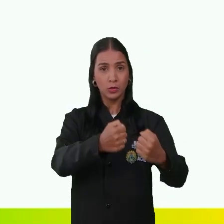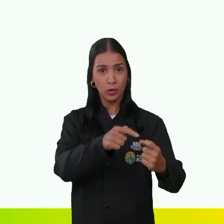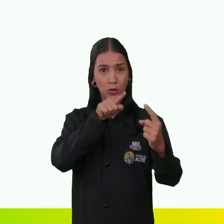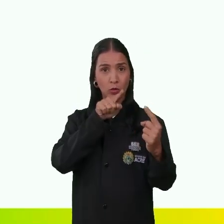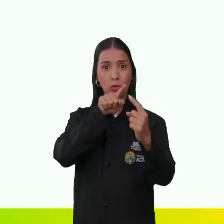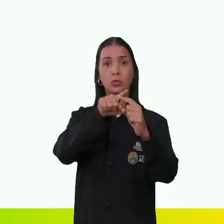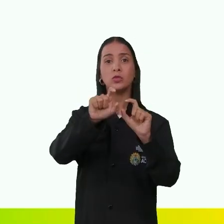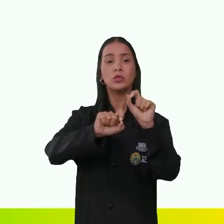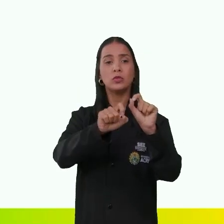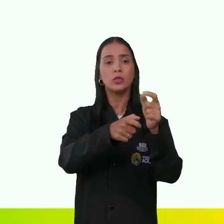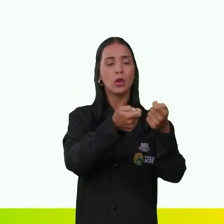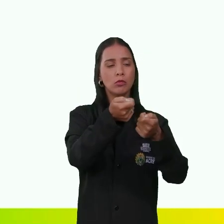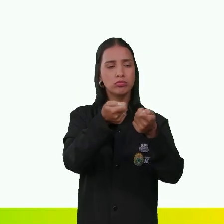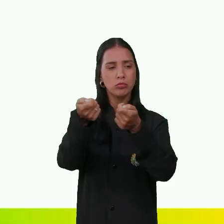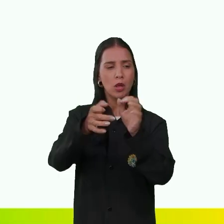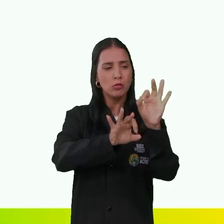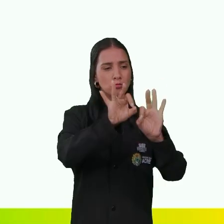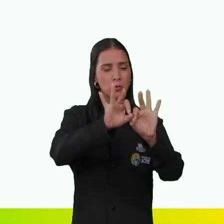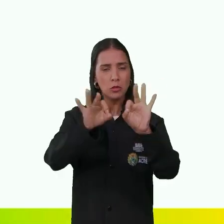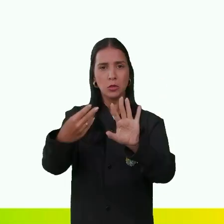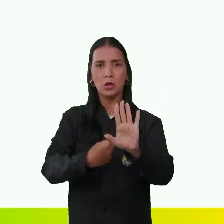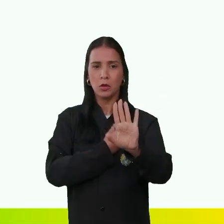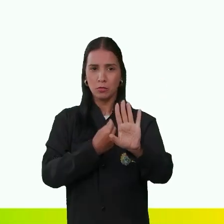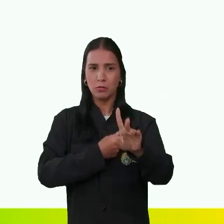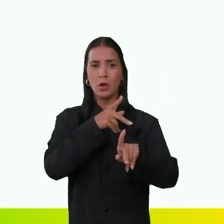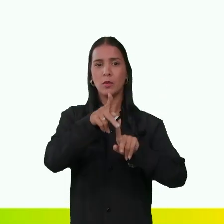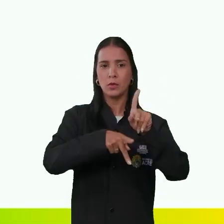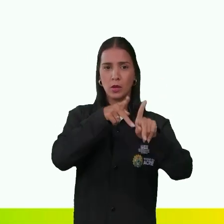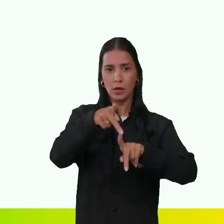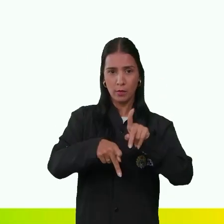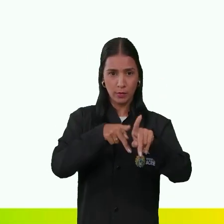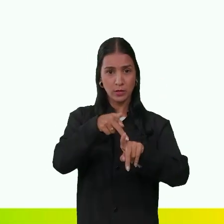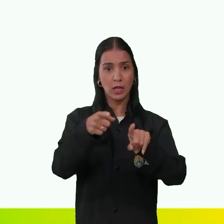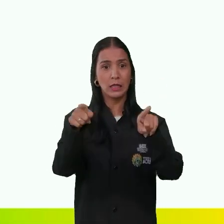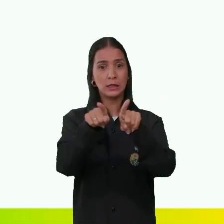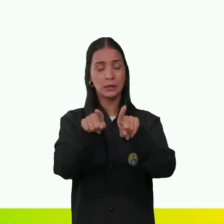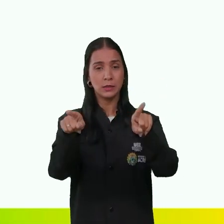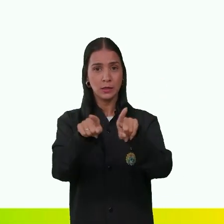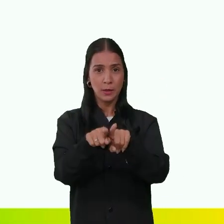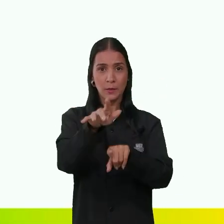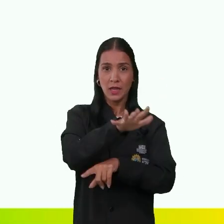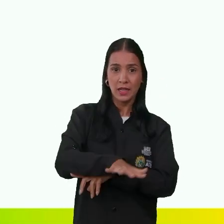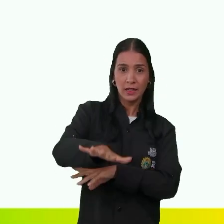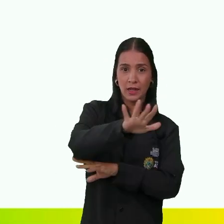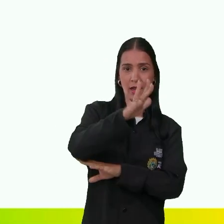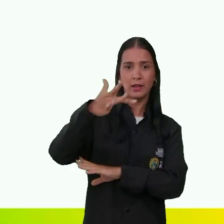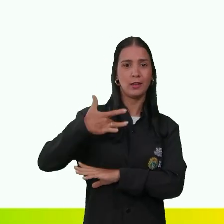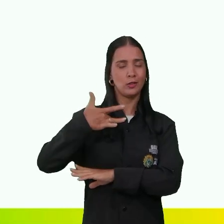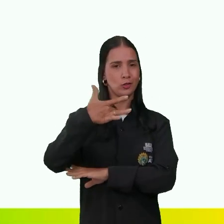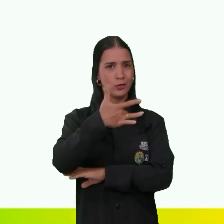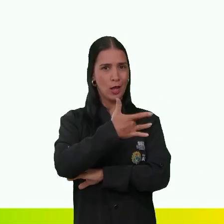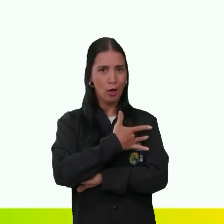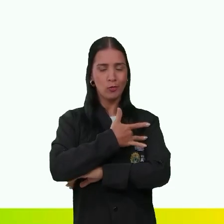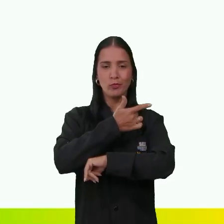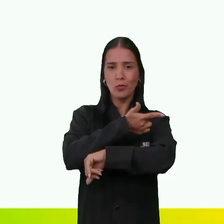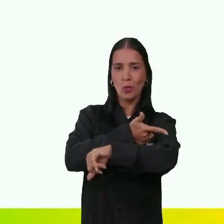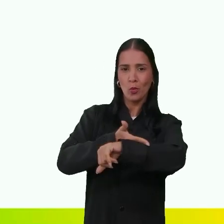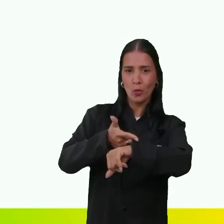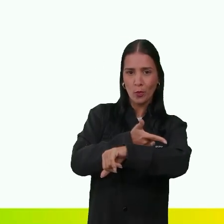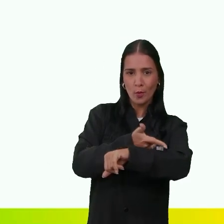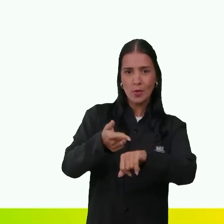visam gerenciar a vida da população, incluindo aspectos como saúde, higiene, reprodução